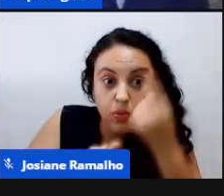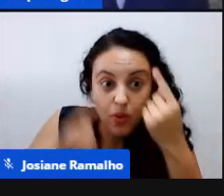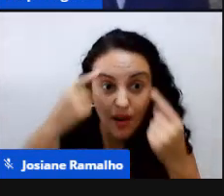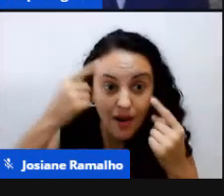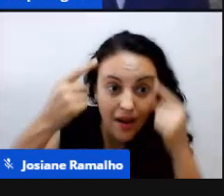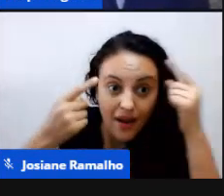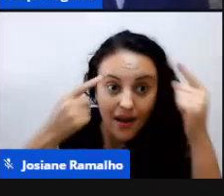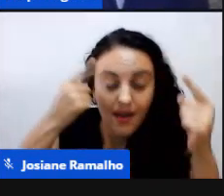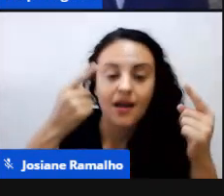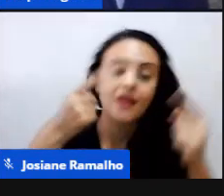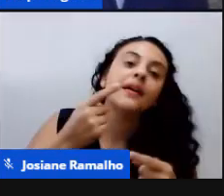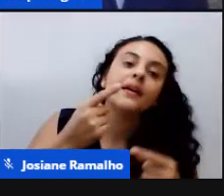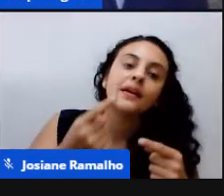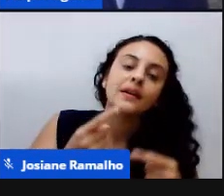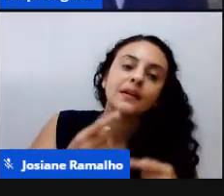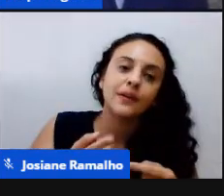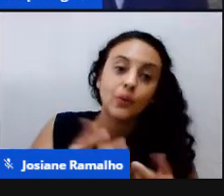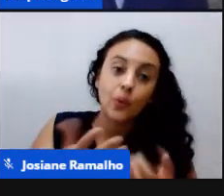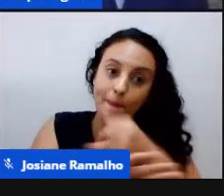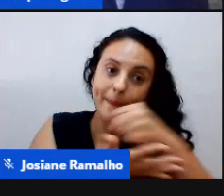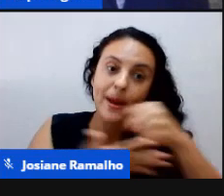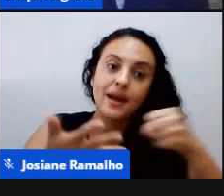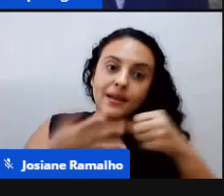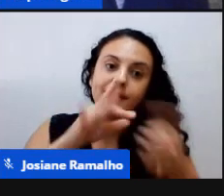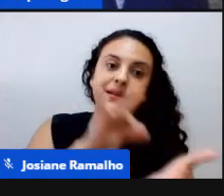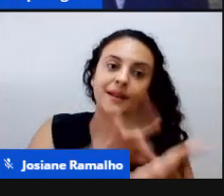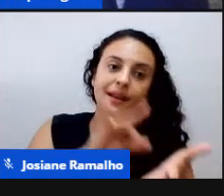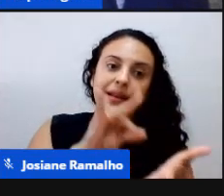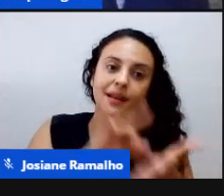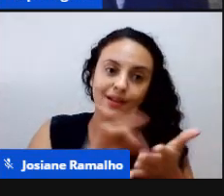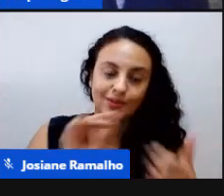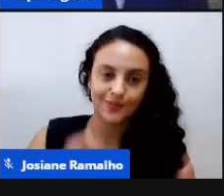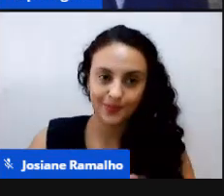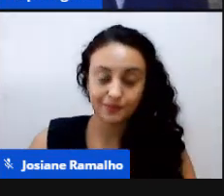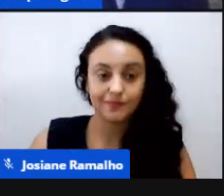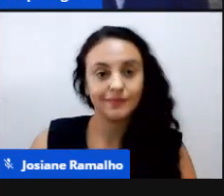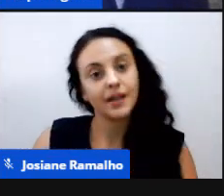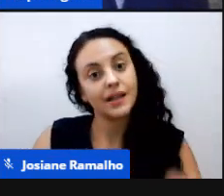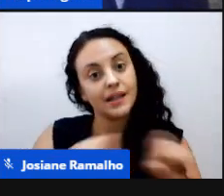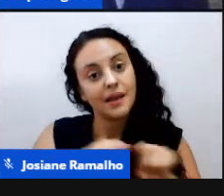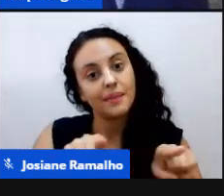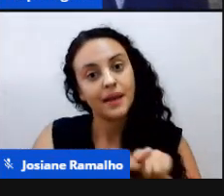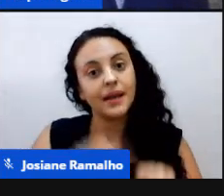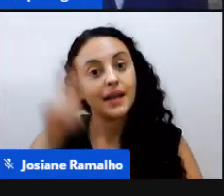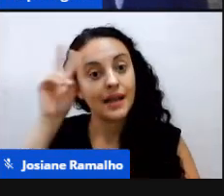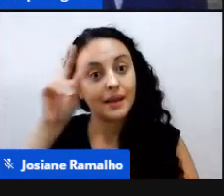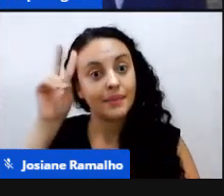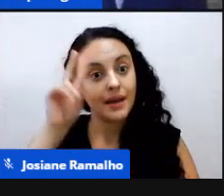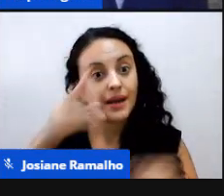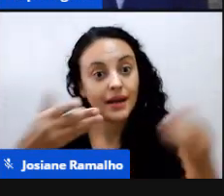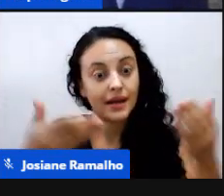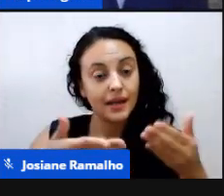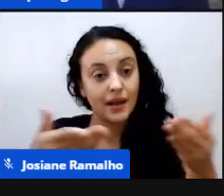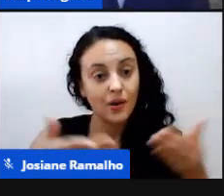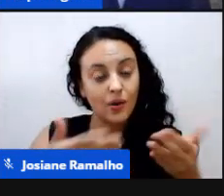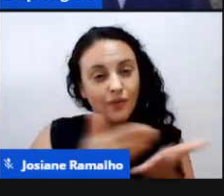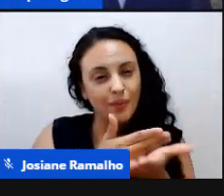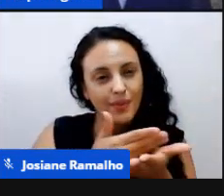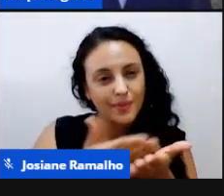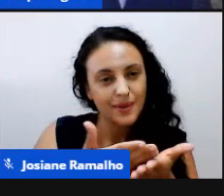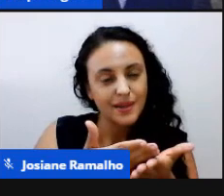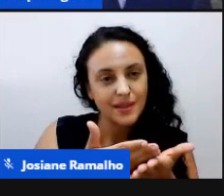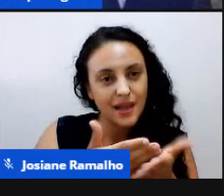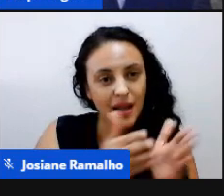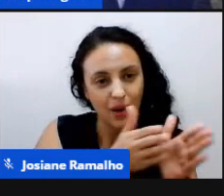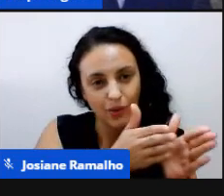dessa realidade, né, Elisângela? Isso. E lembrar, gente, olha, que nós vamos viver agora um novo tempo também, que